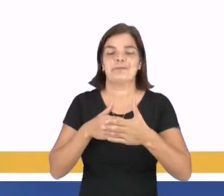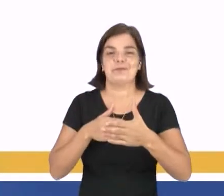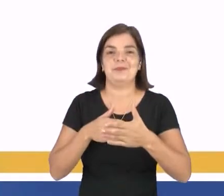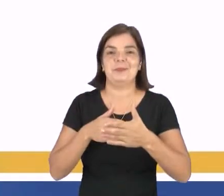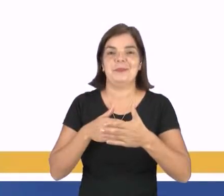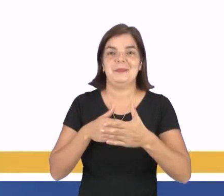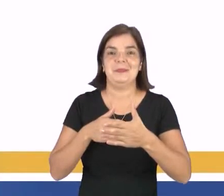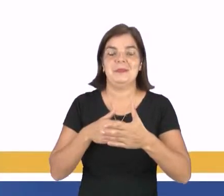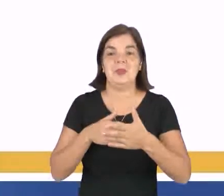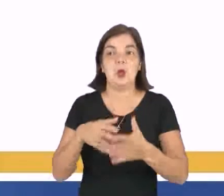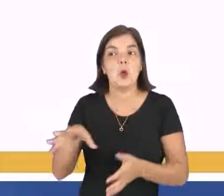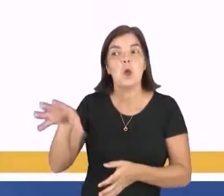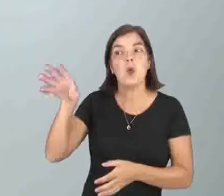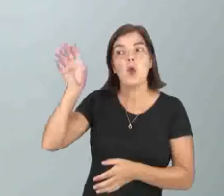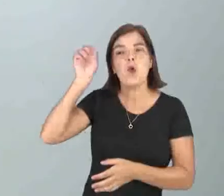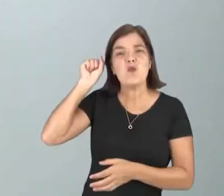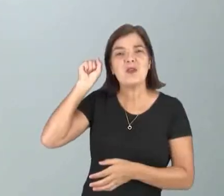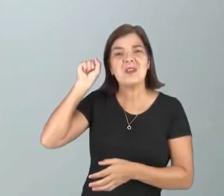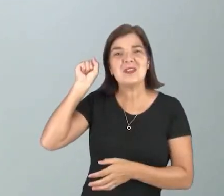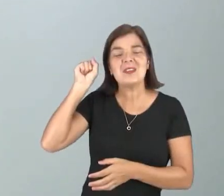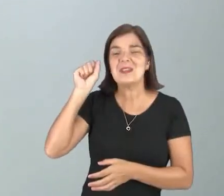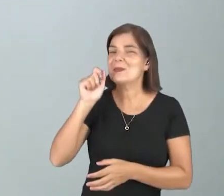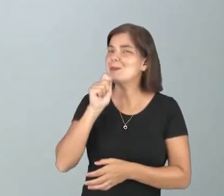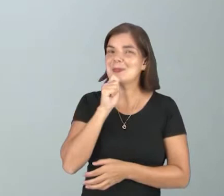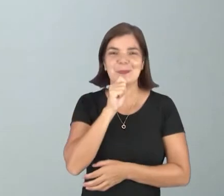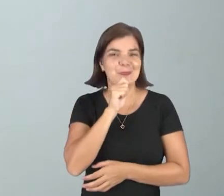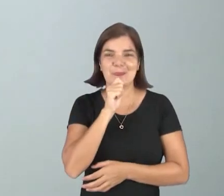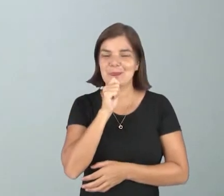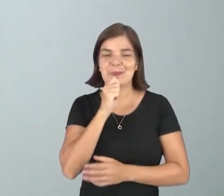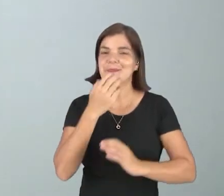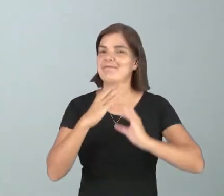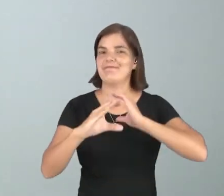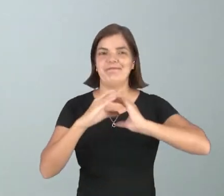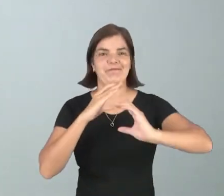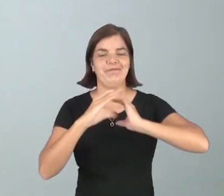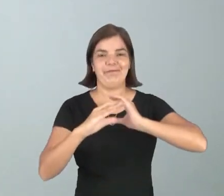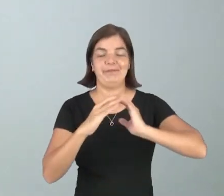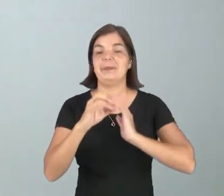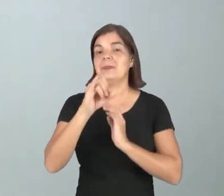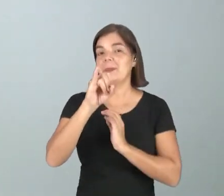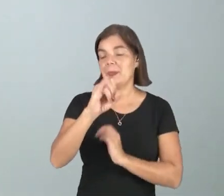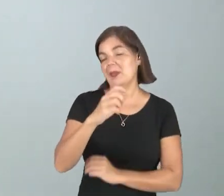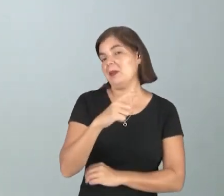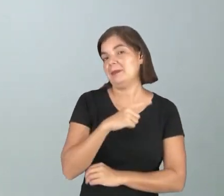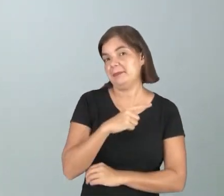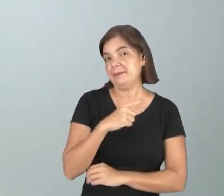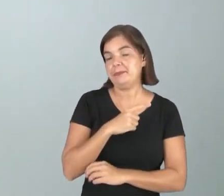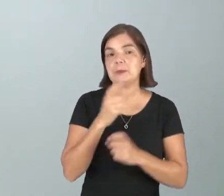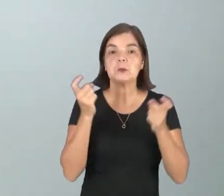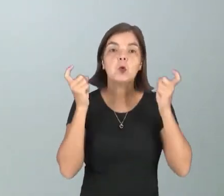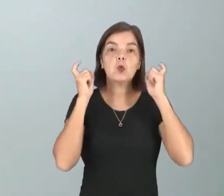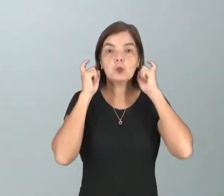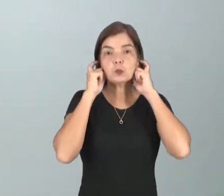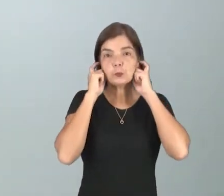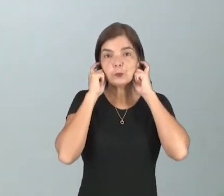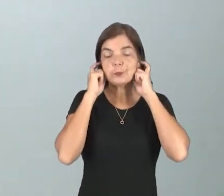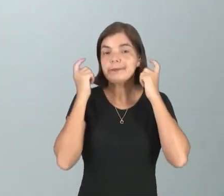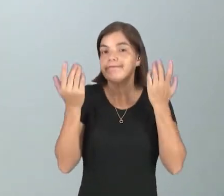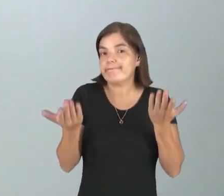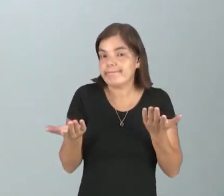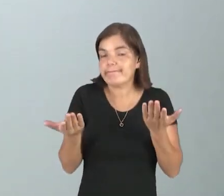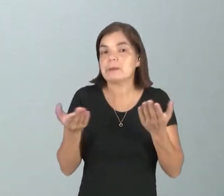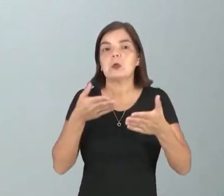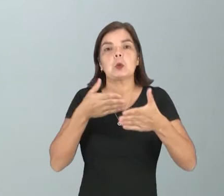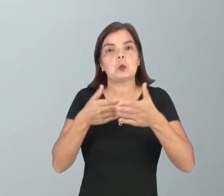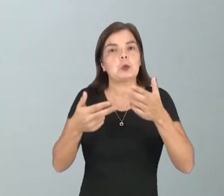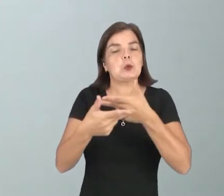ouviria música Eu ouviria música eu tivesse um fone de ouvido então Alguém